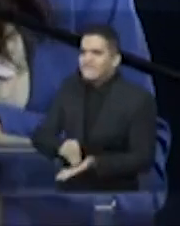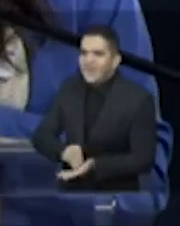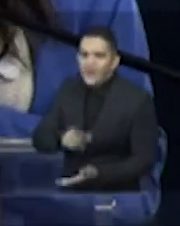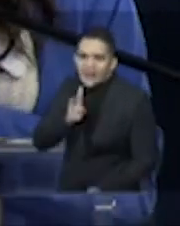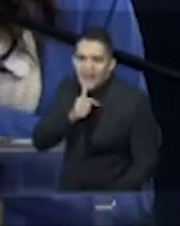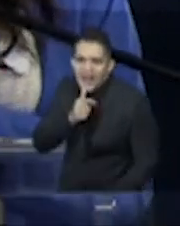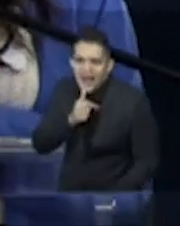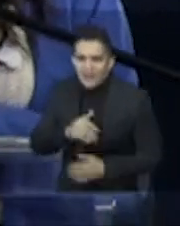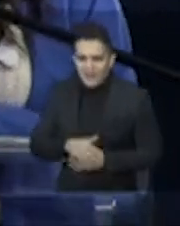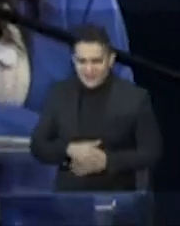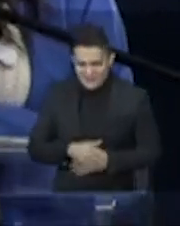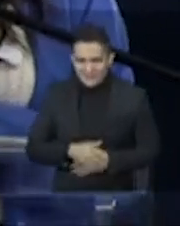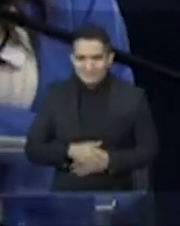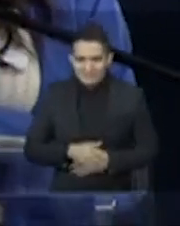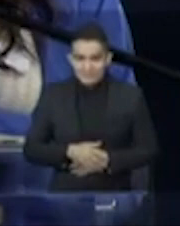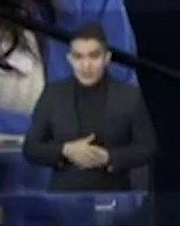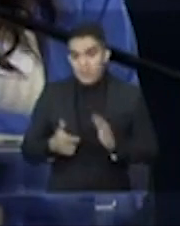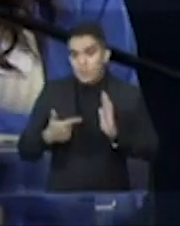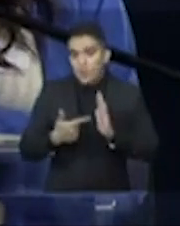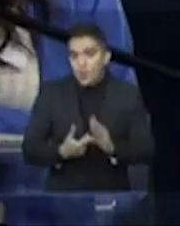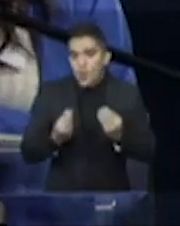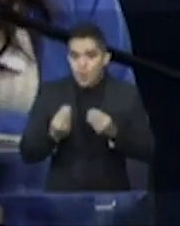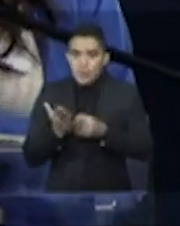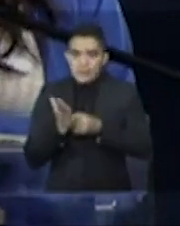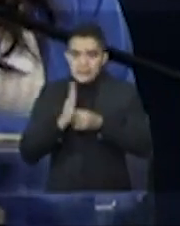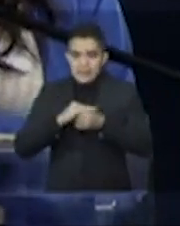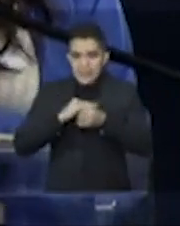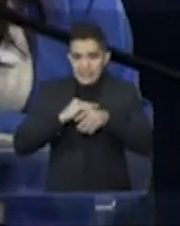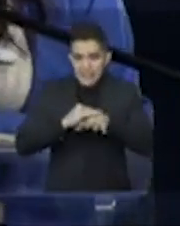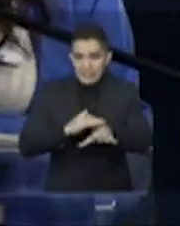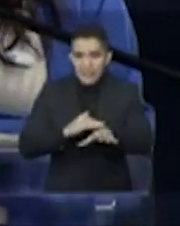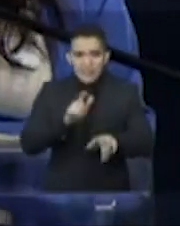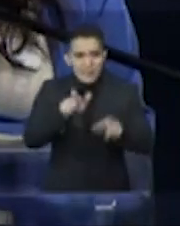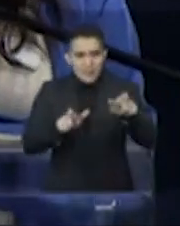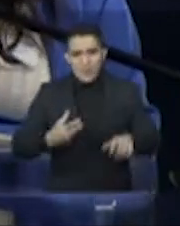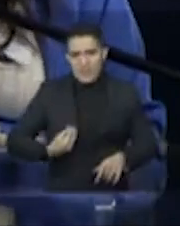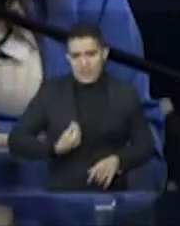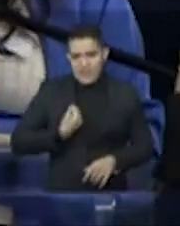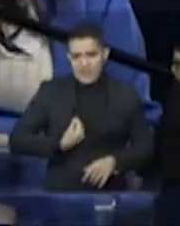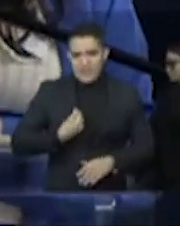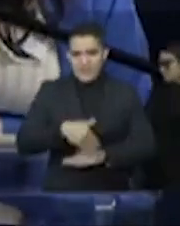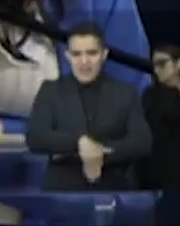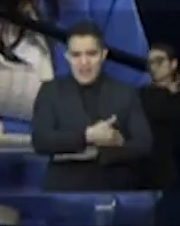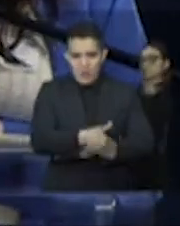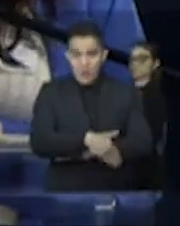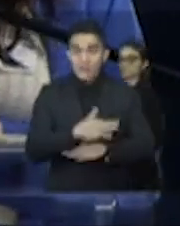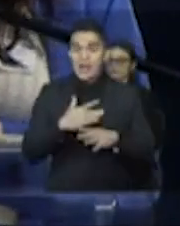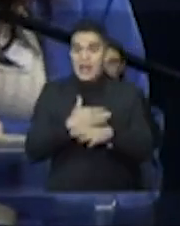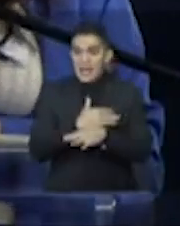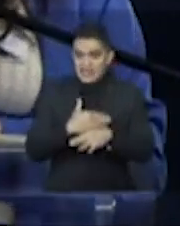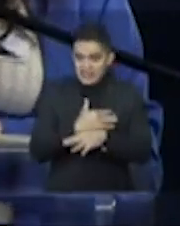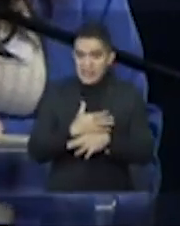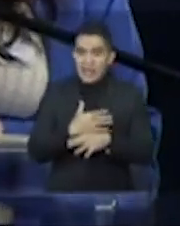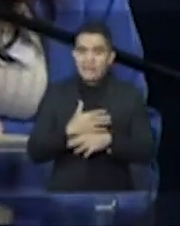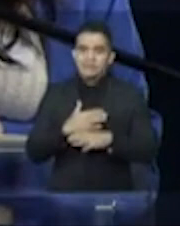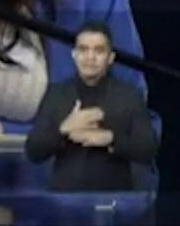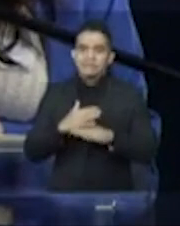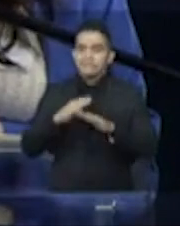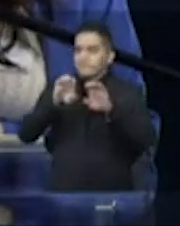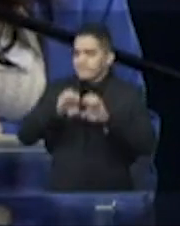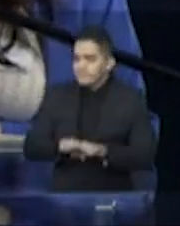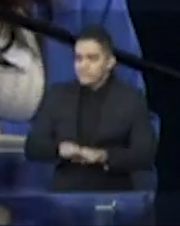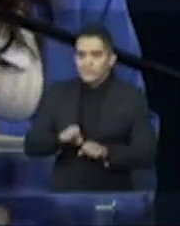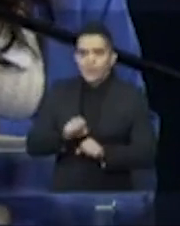falar em universalização do saneamento sem considerar aqueles que vivem nas ruas. As nossas cidades são pautadas numa arquitetura hostil, que não